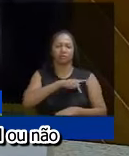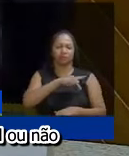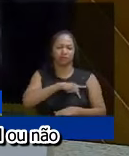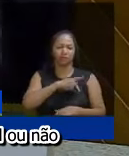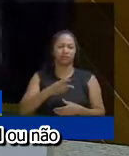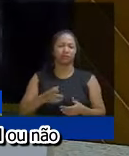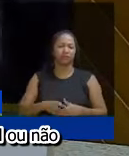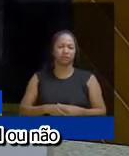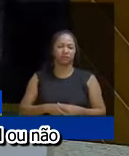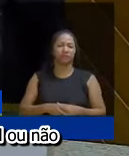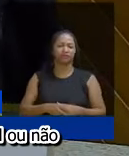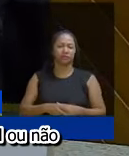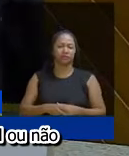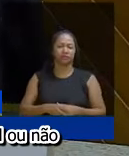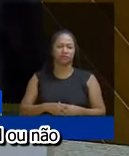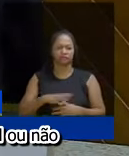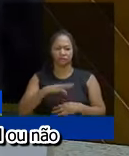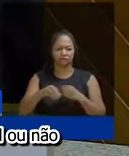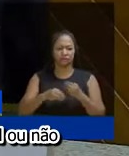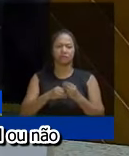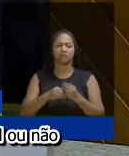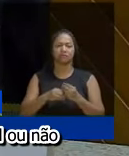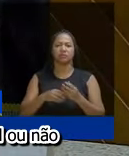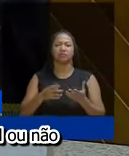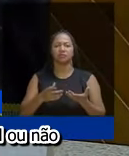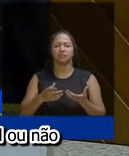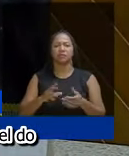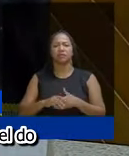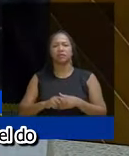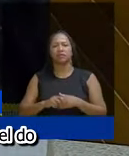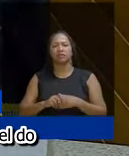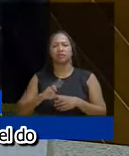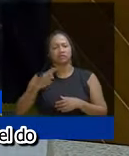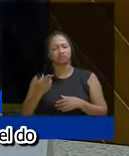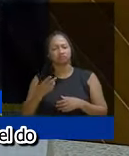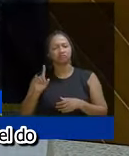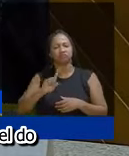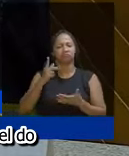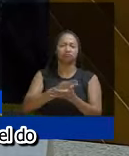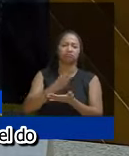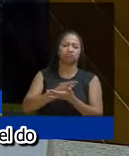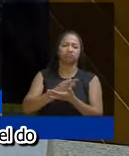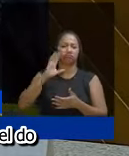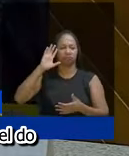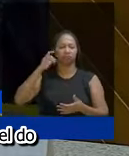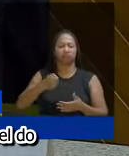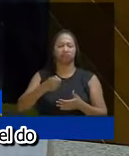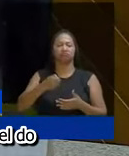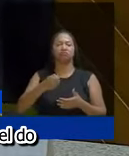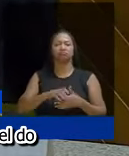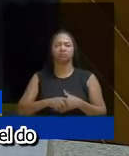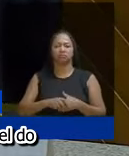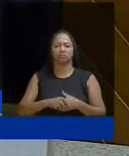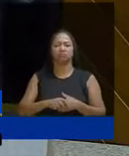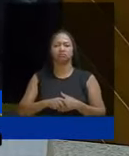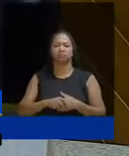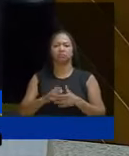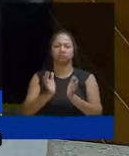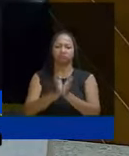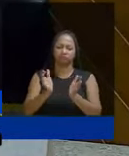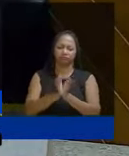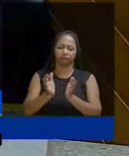compete à Justiça Eleitoral enquadrar como insanável ou não a irregularidade reconhecida em decisão irrecorrível do